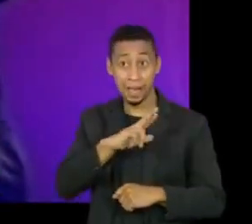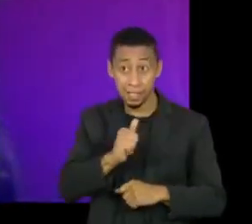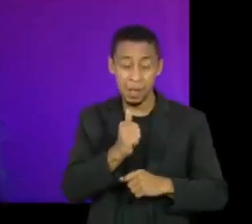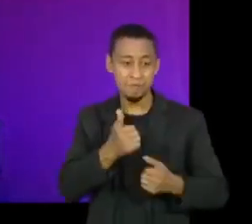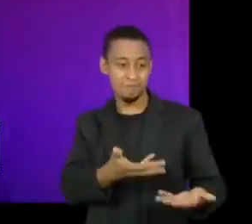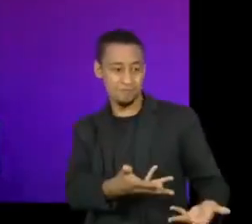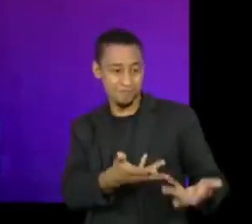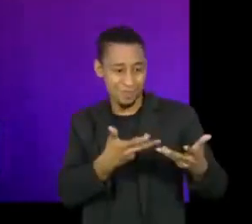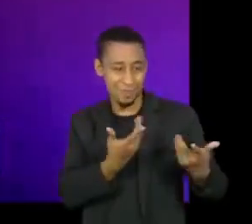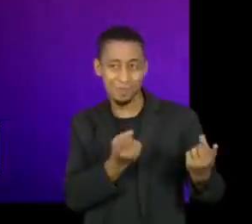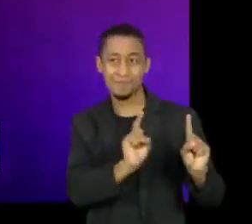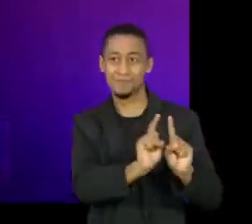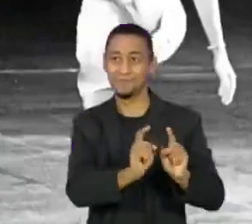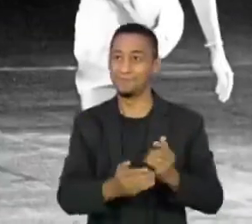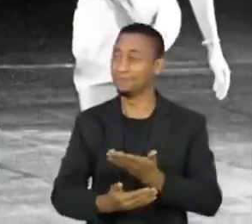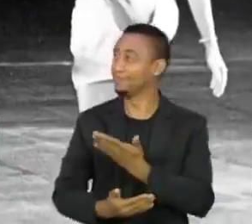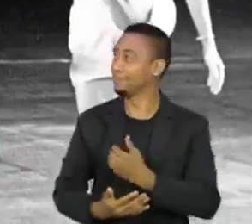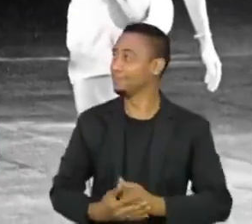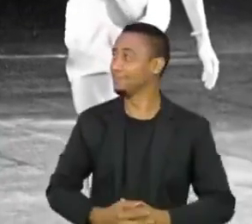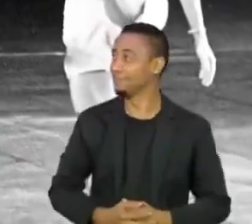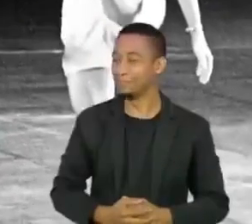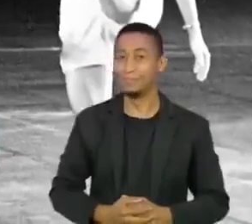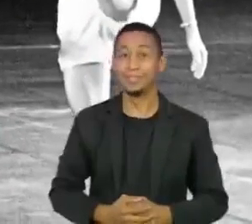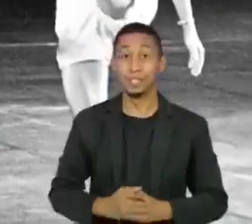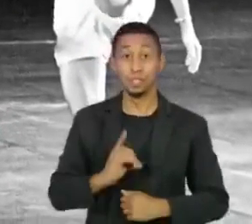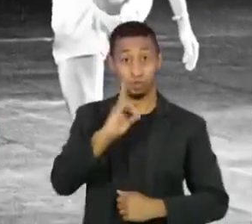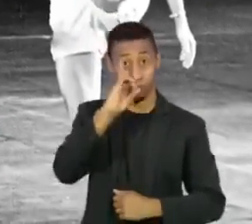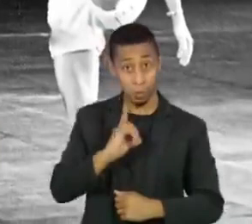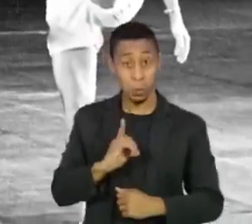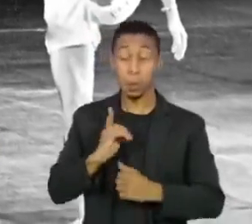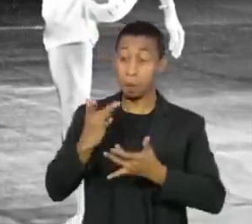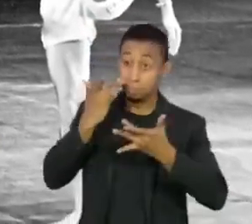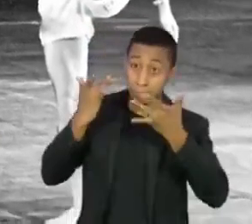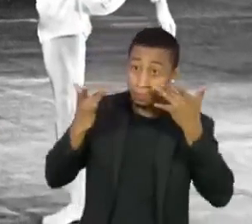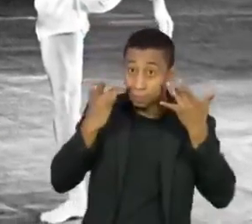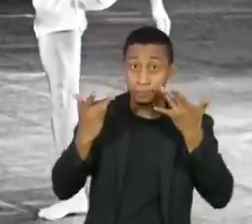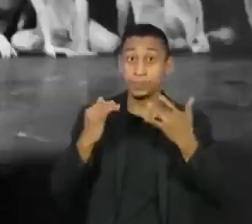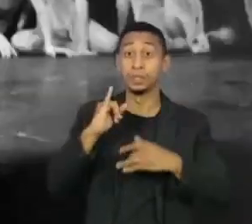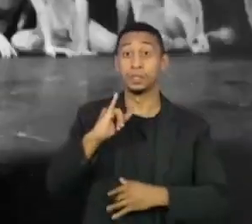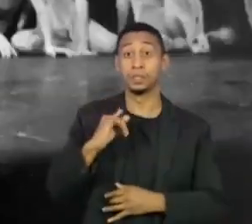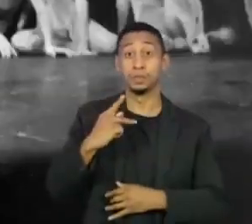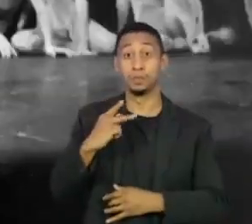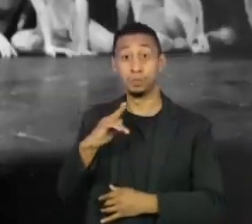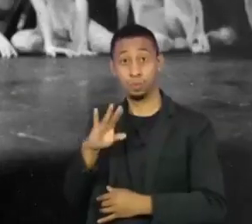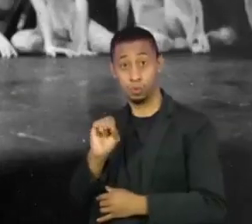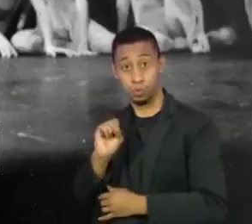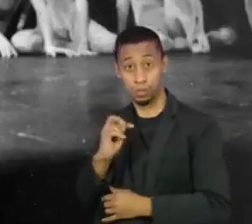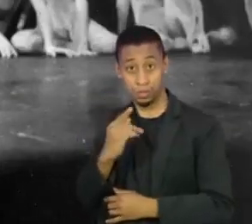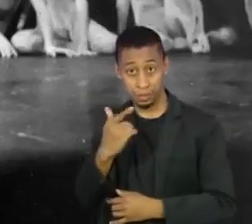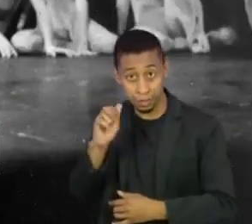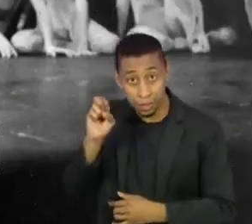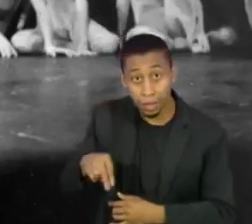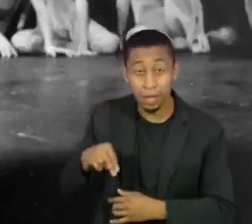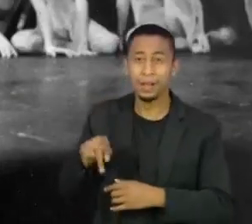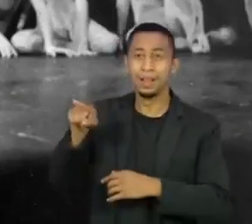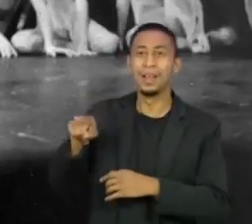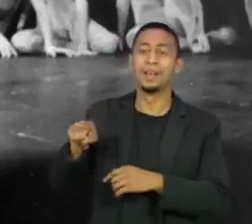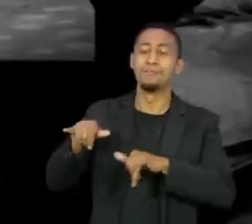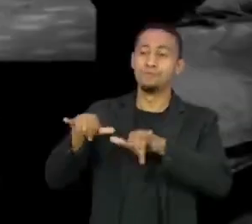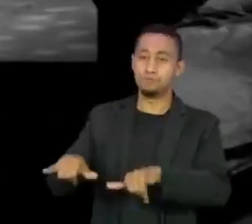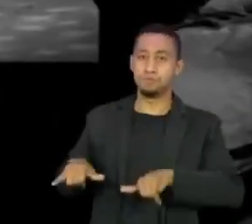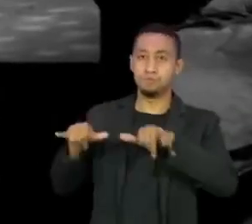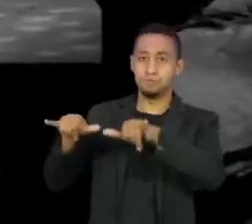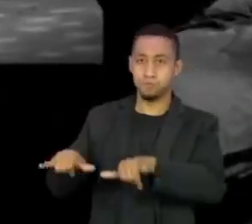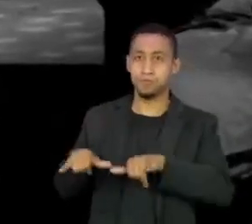B foi diretor artístico do impulstanz de Viena um